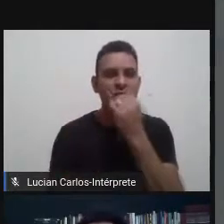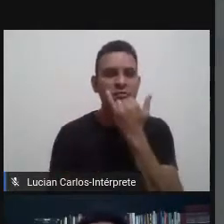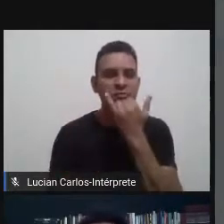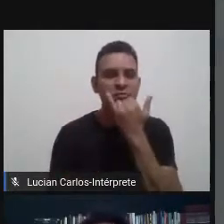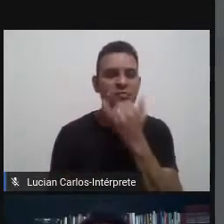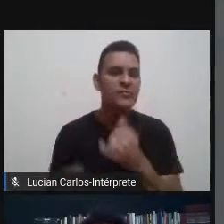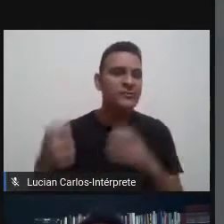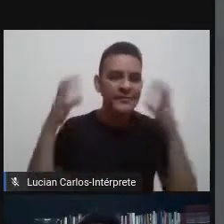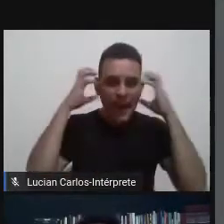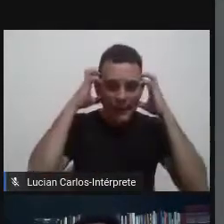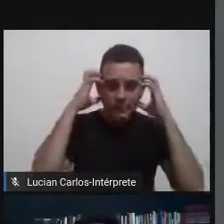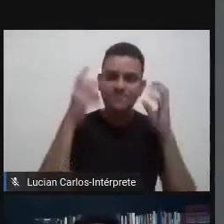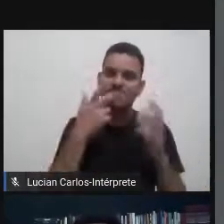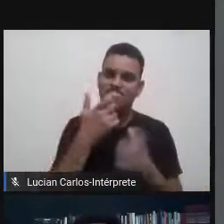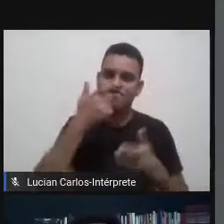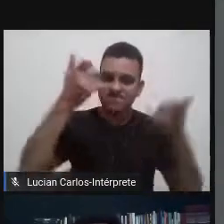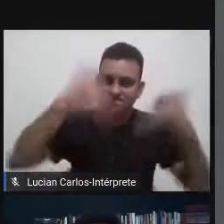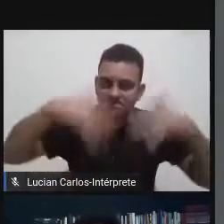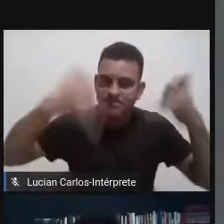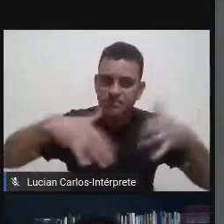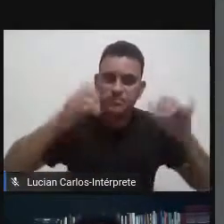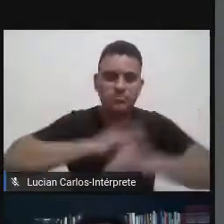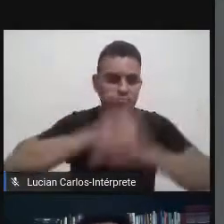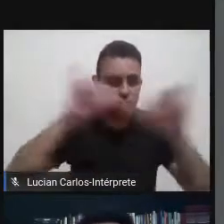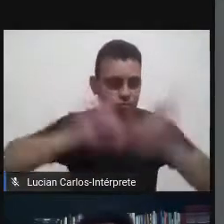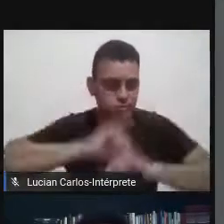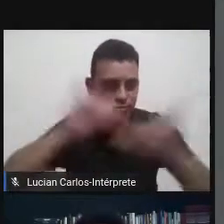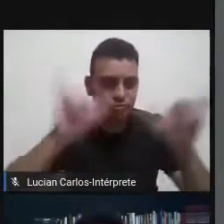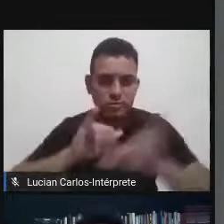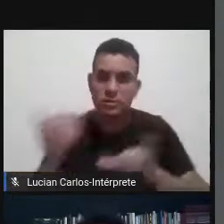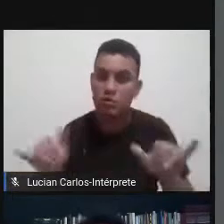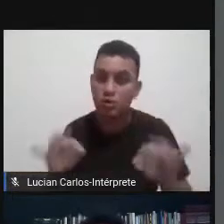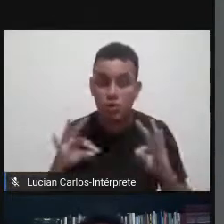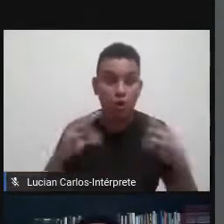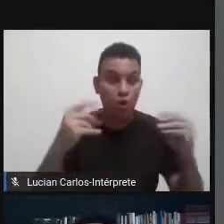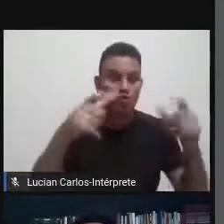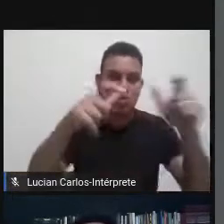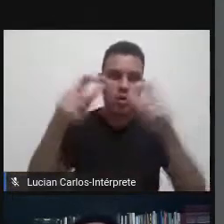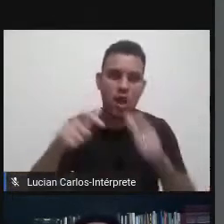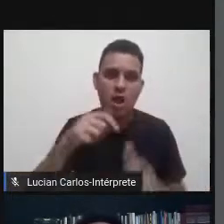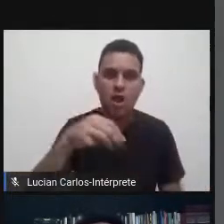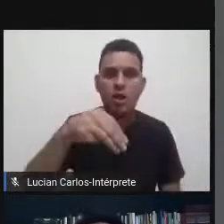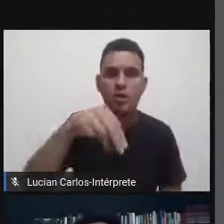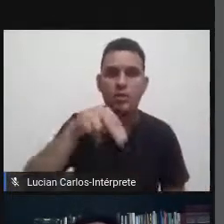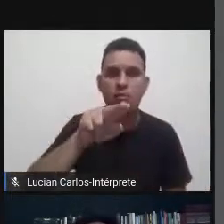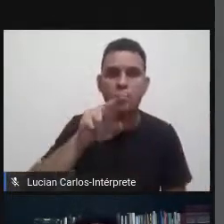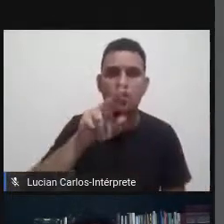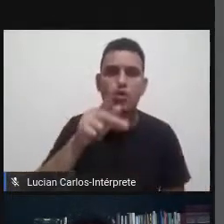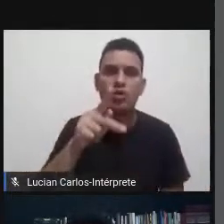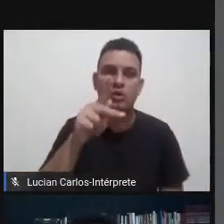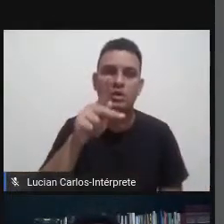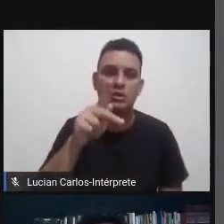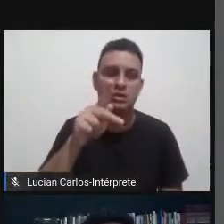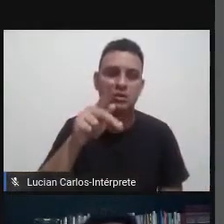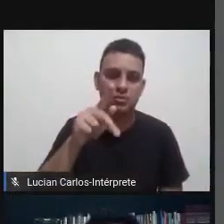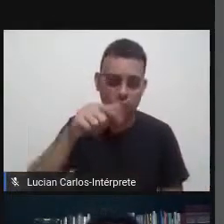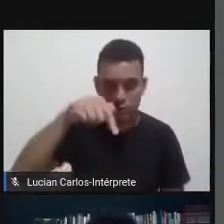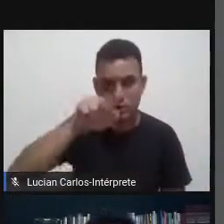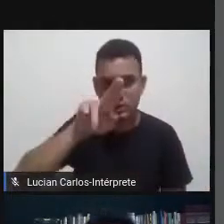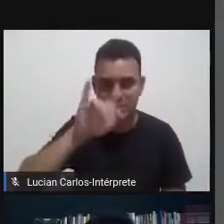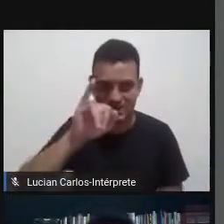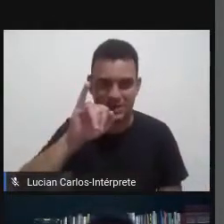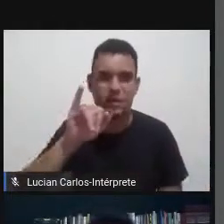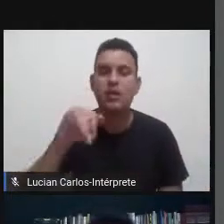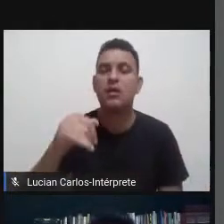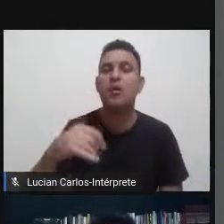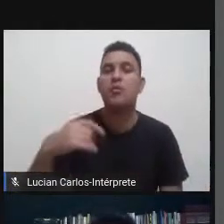municipal, na rádio comunitária, que a rádio chega, né, a todos os lugares. Mandamos recado para proprietários